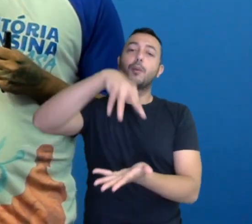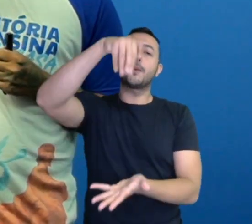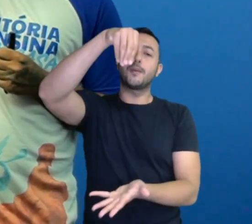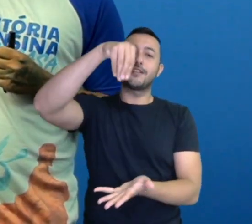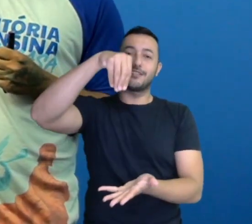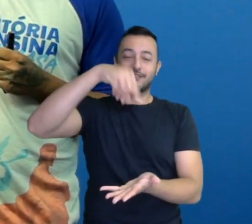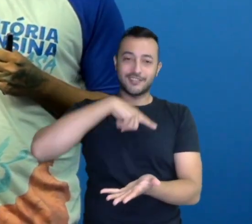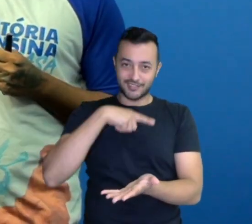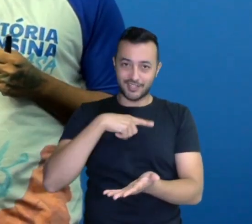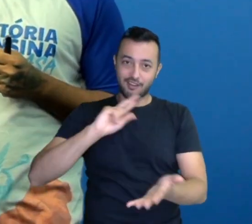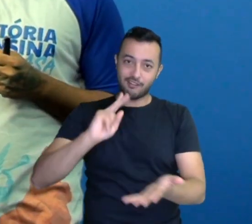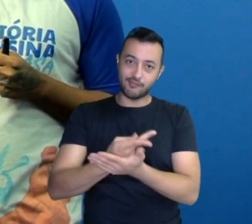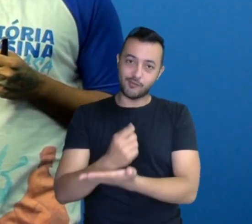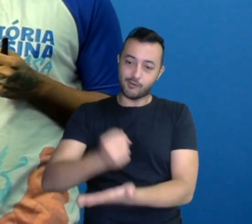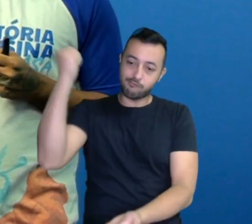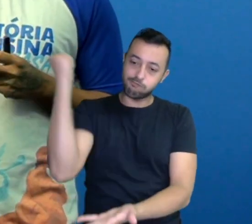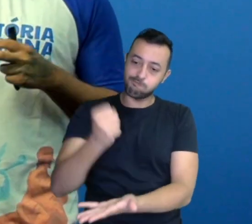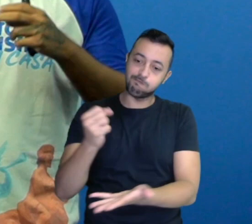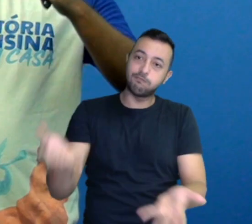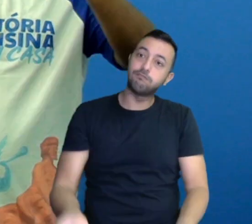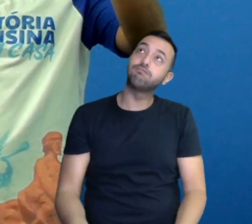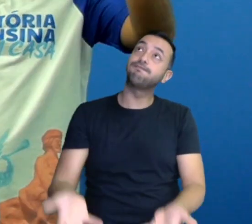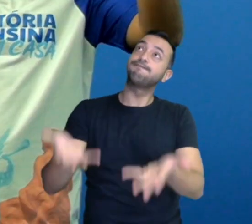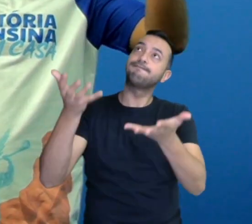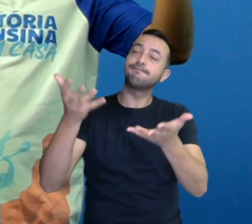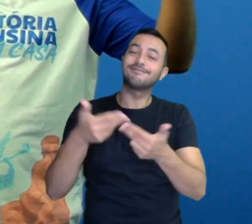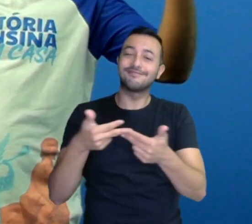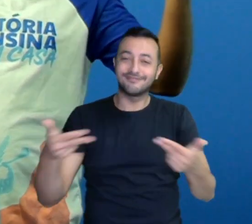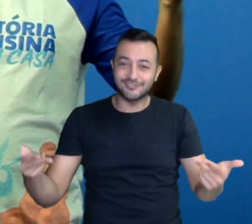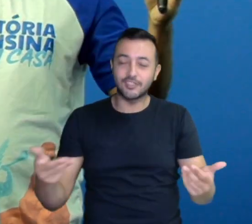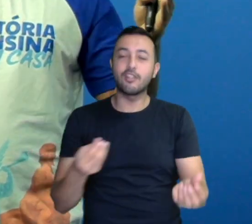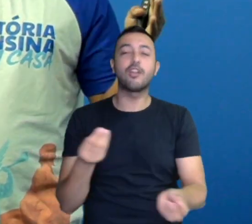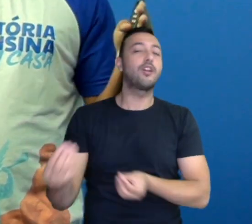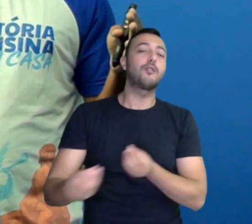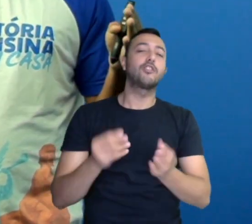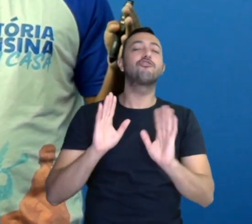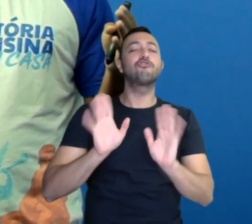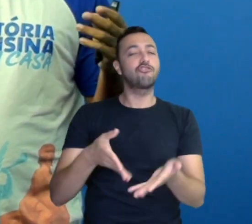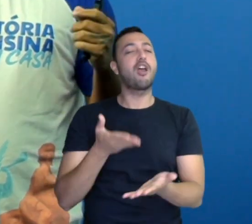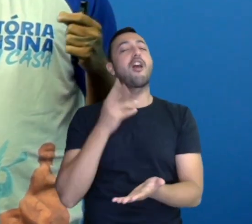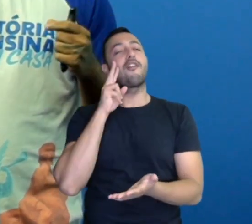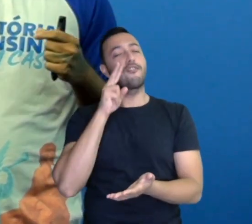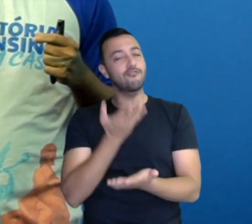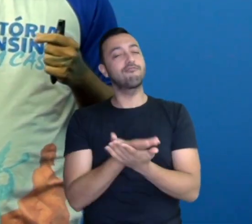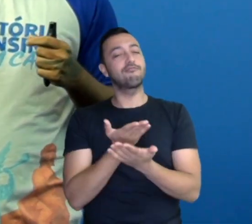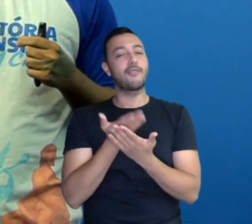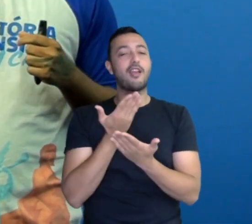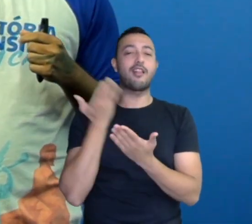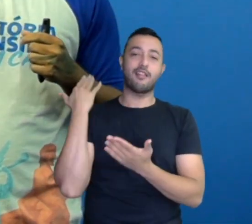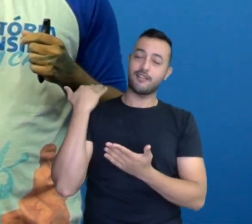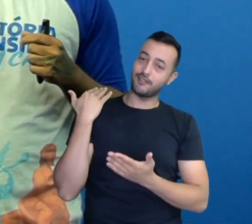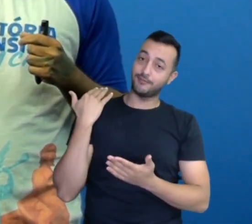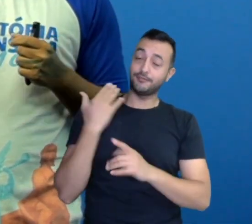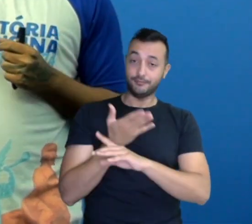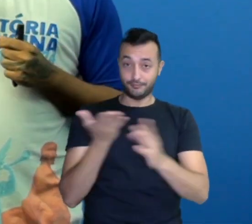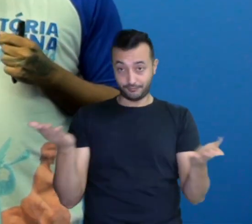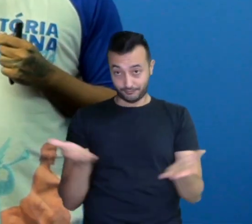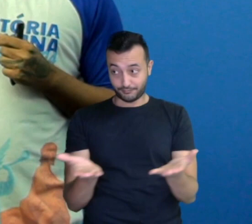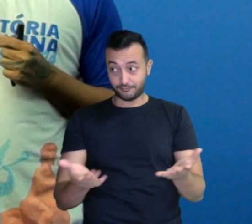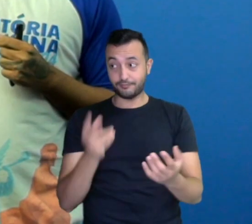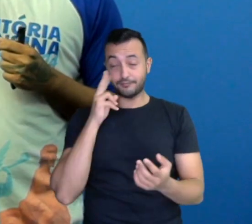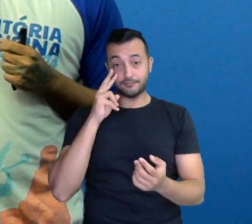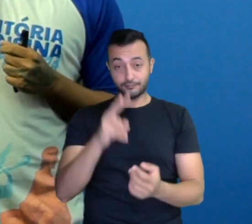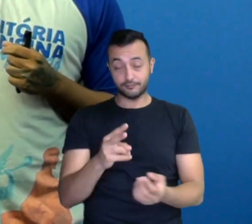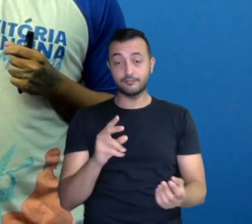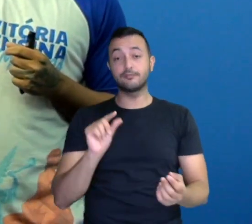realizados os sacrifícios aos deuses. Então, tudo isso vocês viram na aula passada. Hoje, nós iremos ver